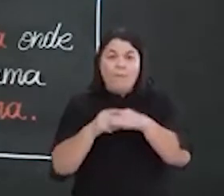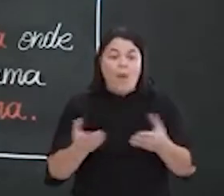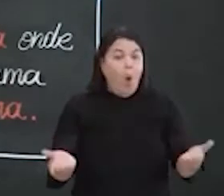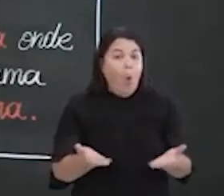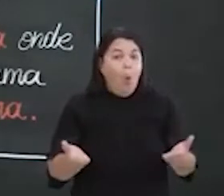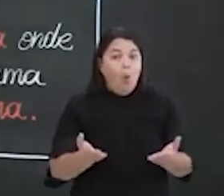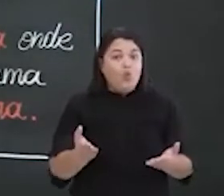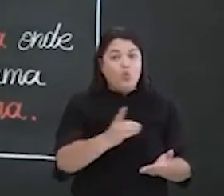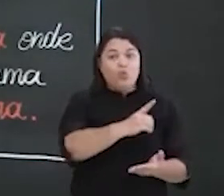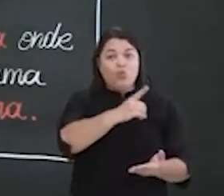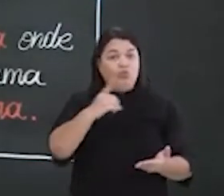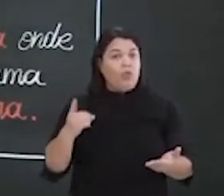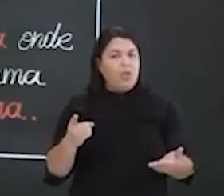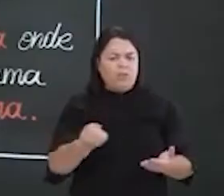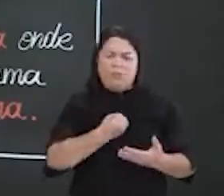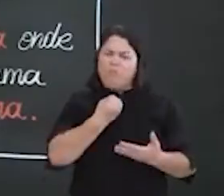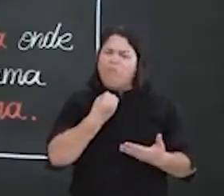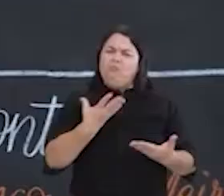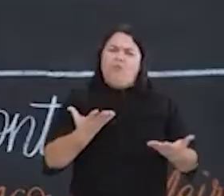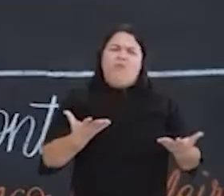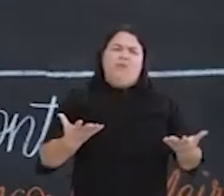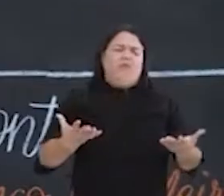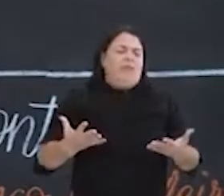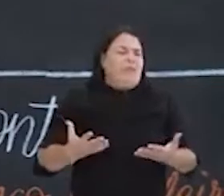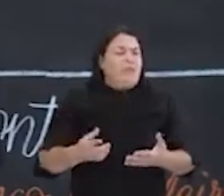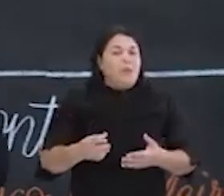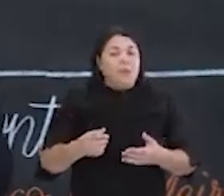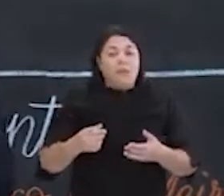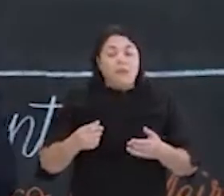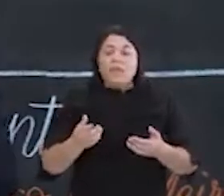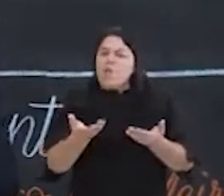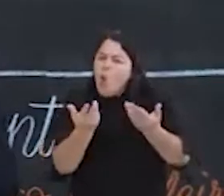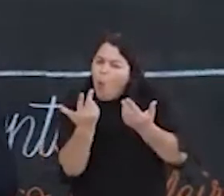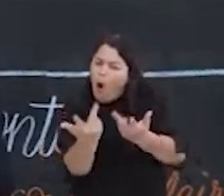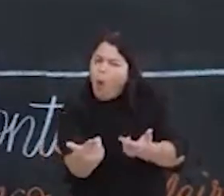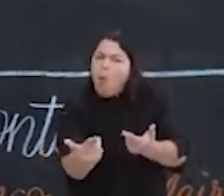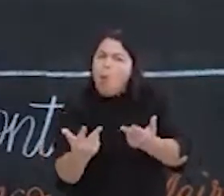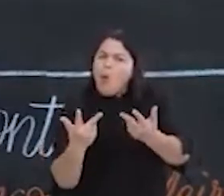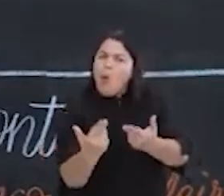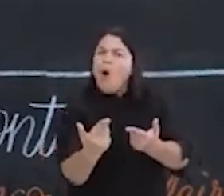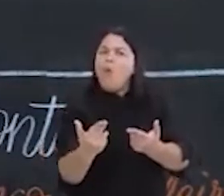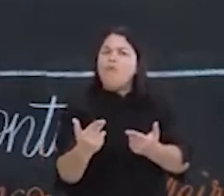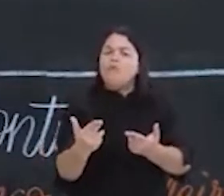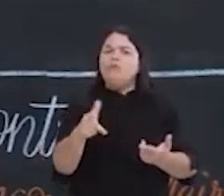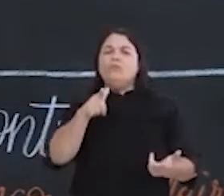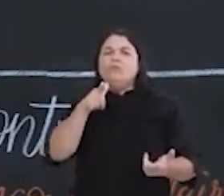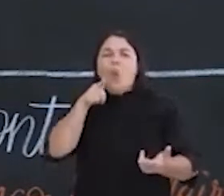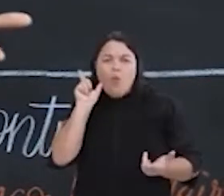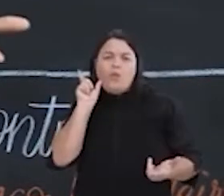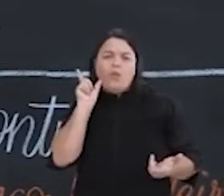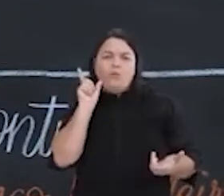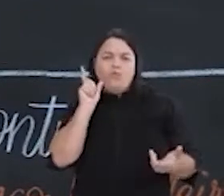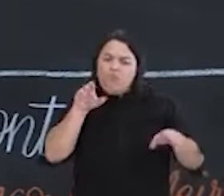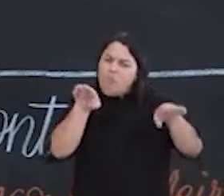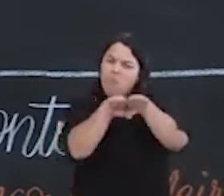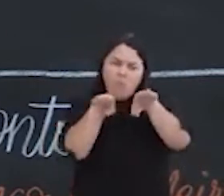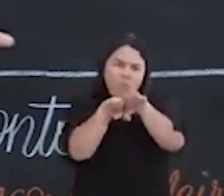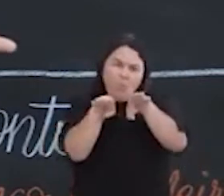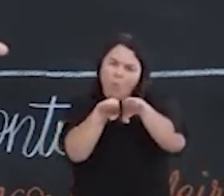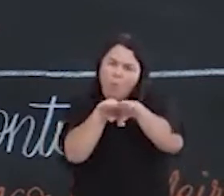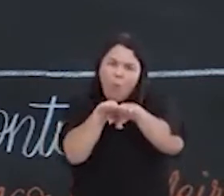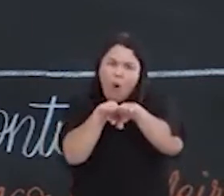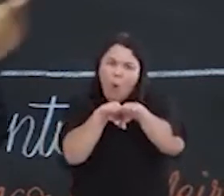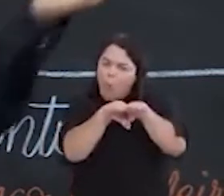tão agradável quanto ontem. Quando eu coloco essa tão agradável quanto ontem, eu estou colocando todos no mesmo nível, no